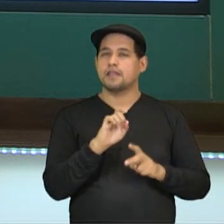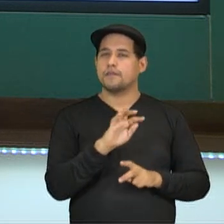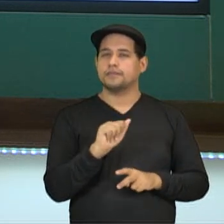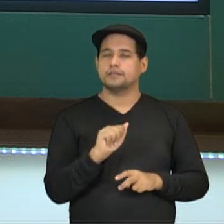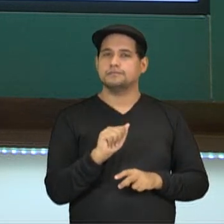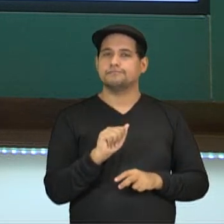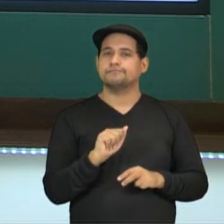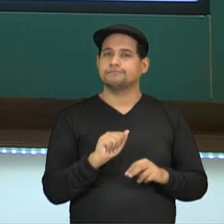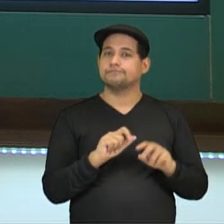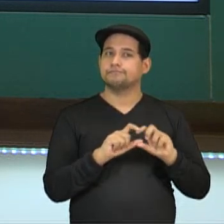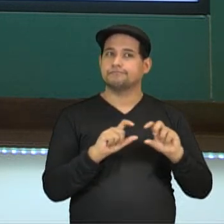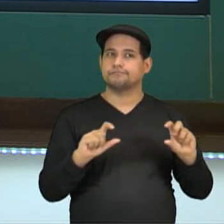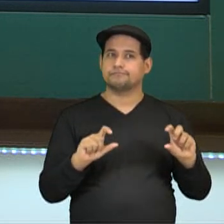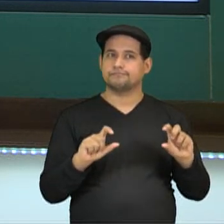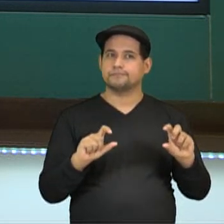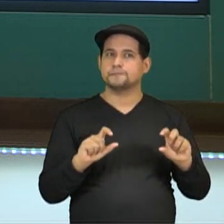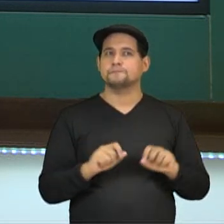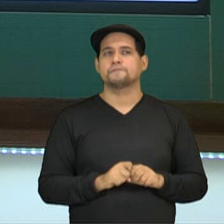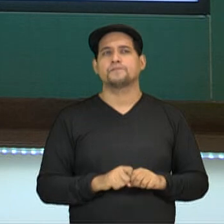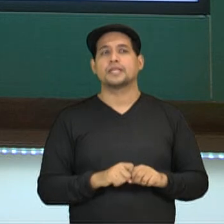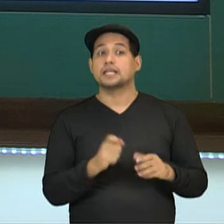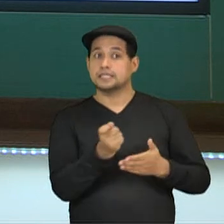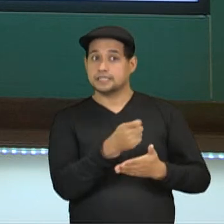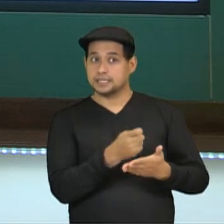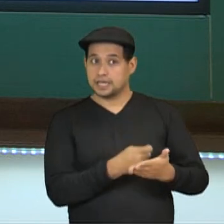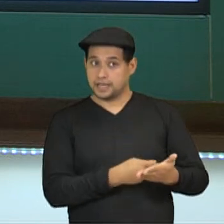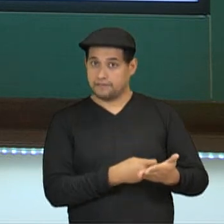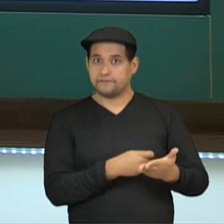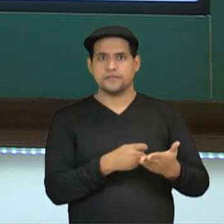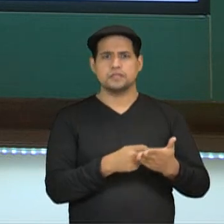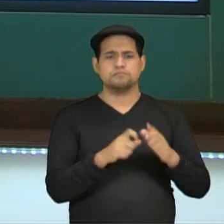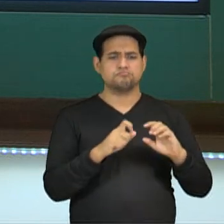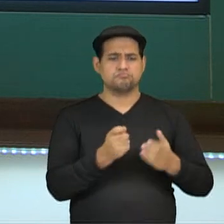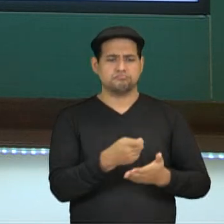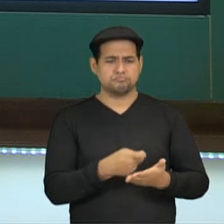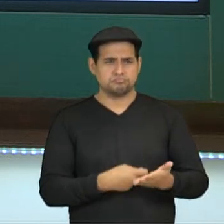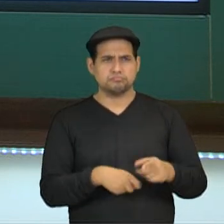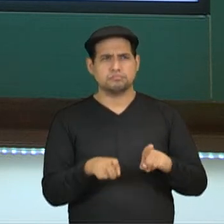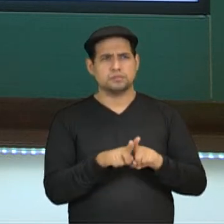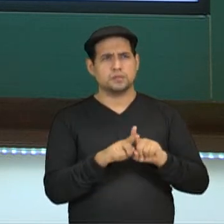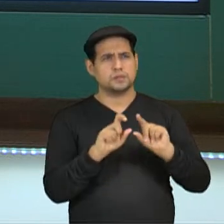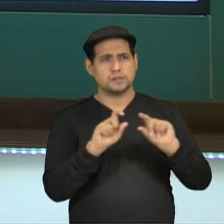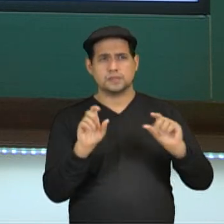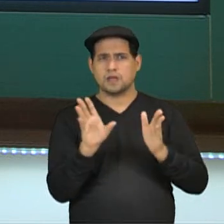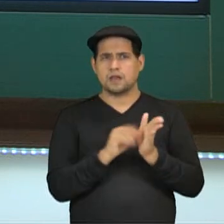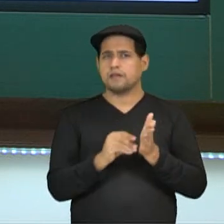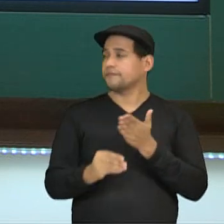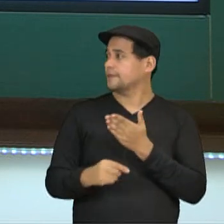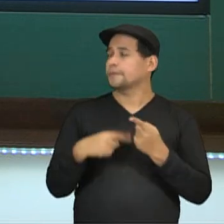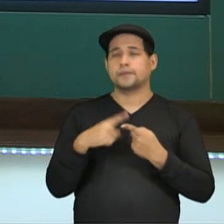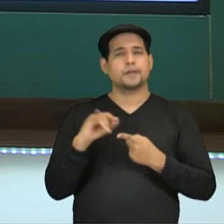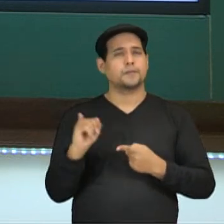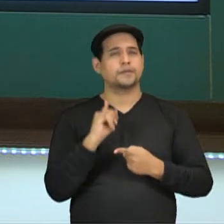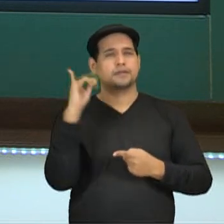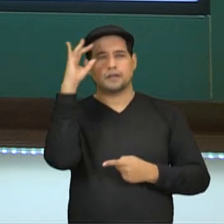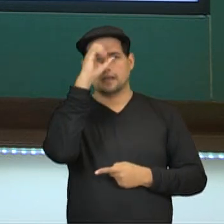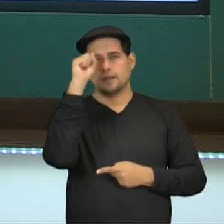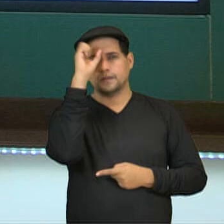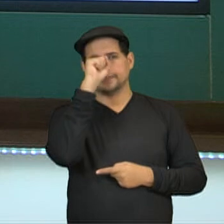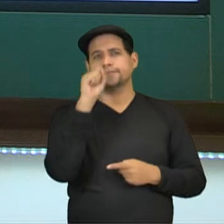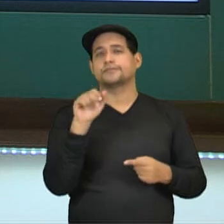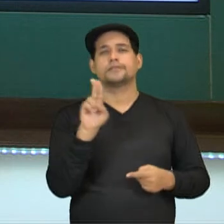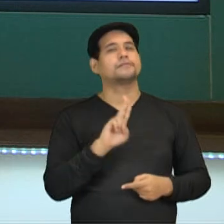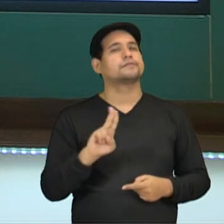sobre 2 vezes A. Tá bom? Escreve aí num cantinho, num post-it, no caderno, escreve, porque é importante assimilar, porque vai